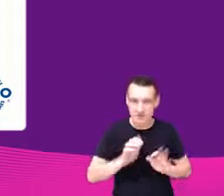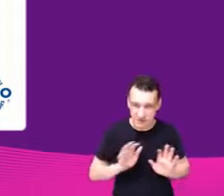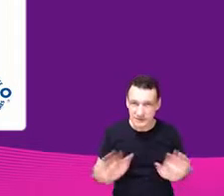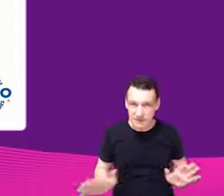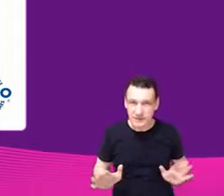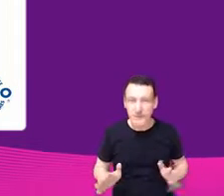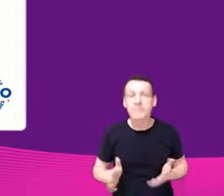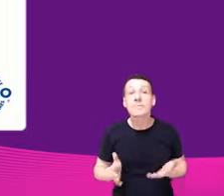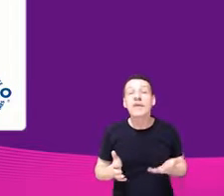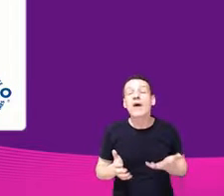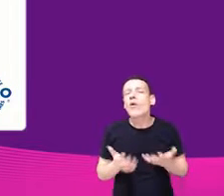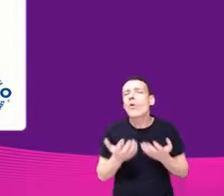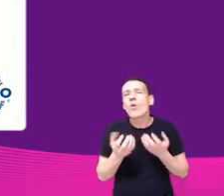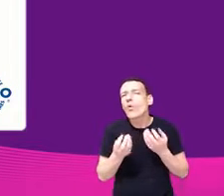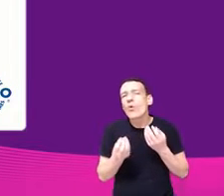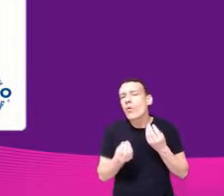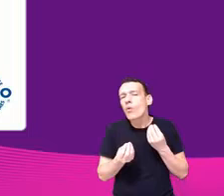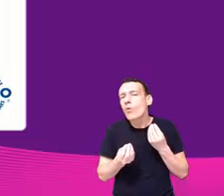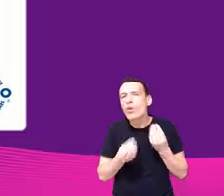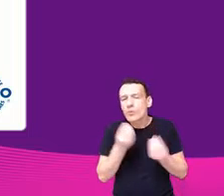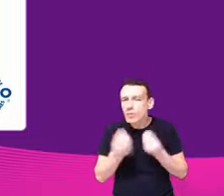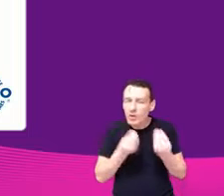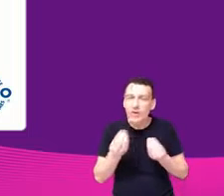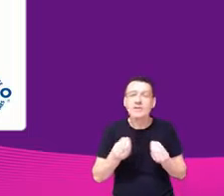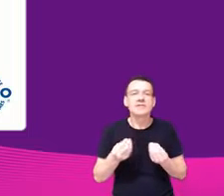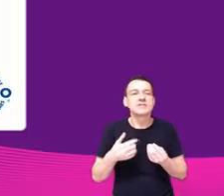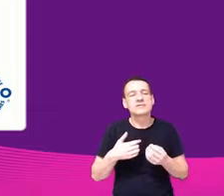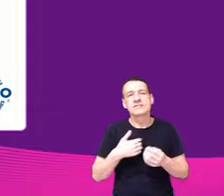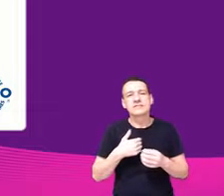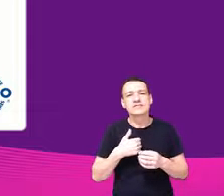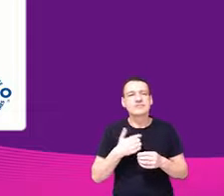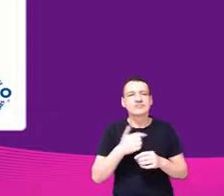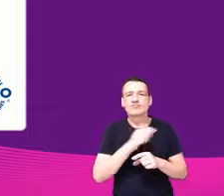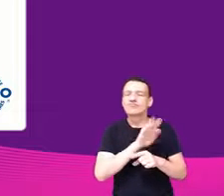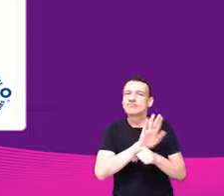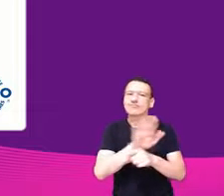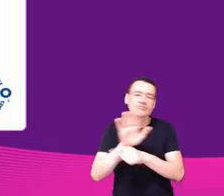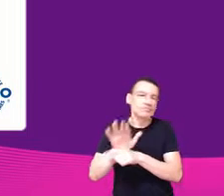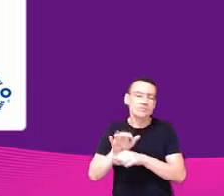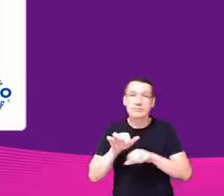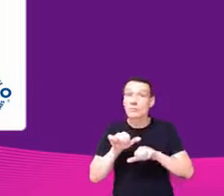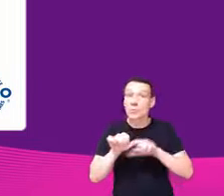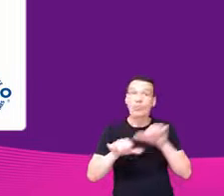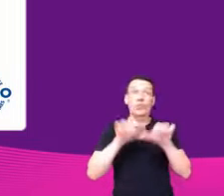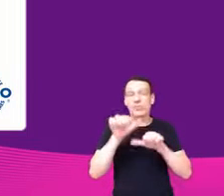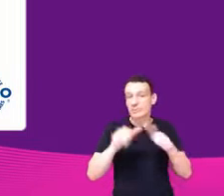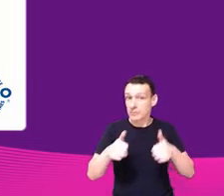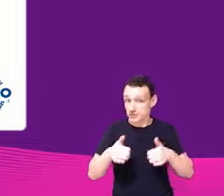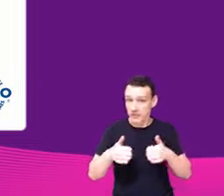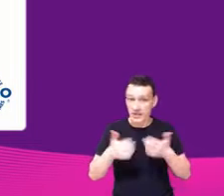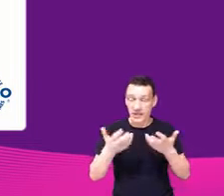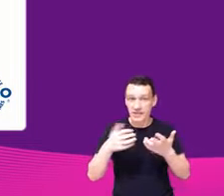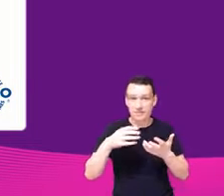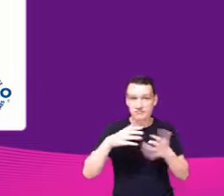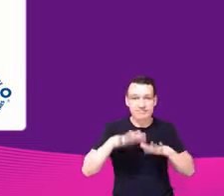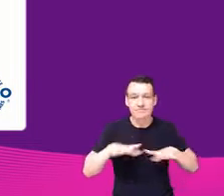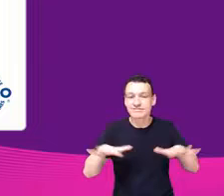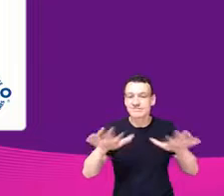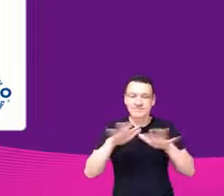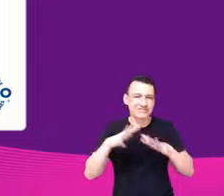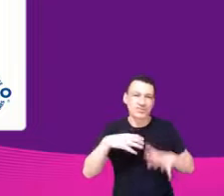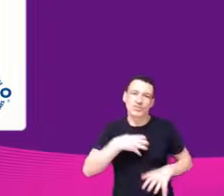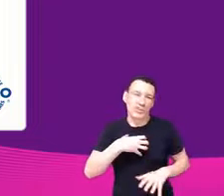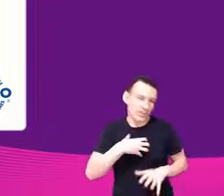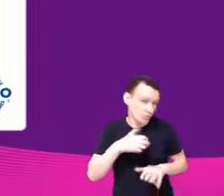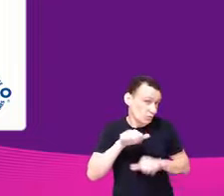de como mudar um pouco o cenário, né? E vou usar um exemplo que eu acho que é um exemplo